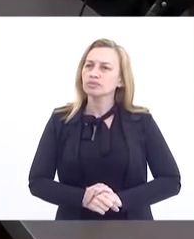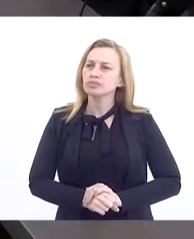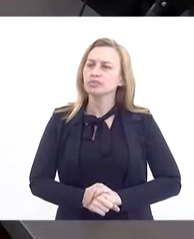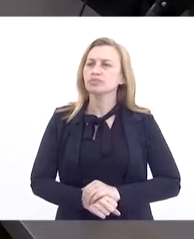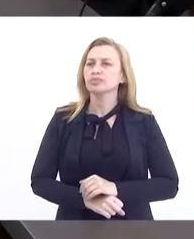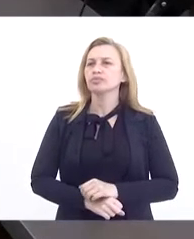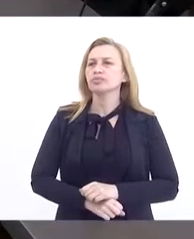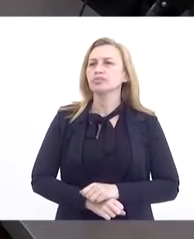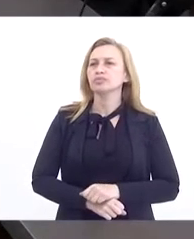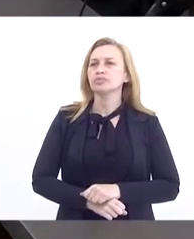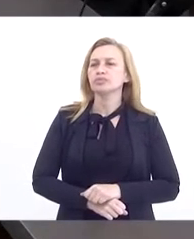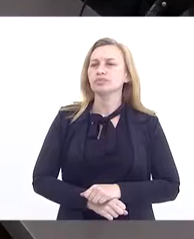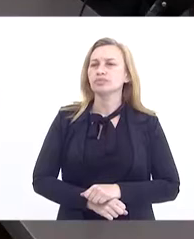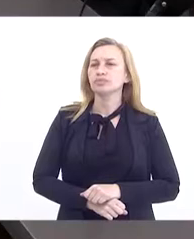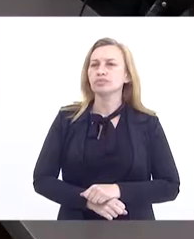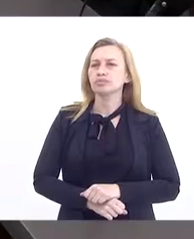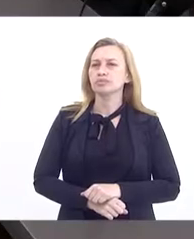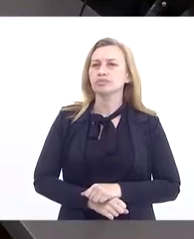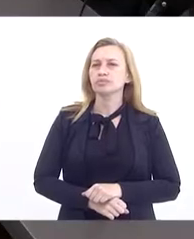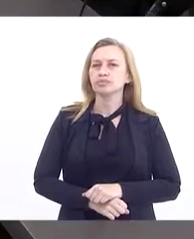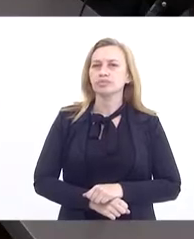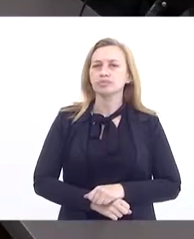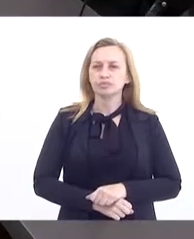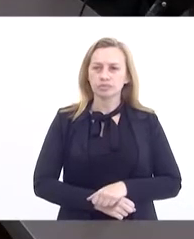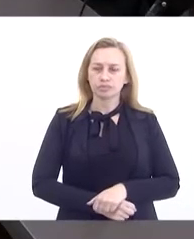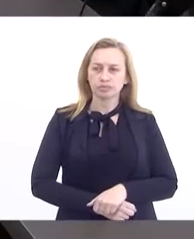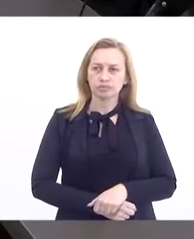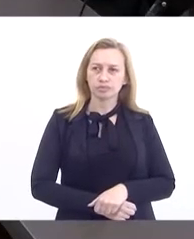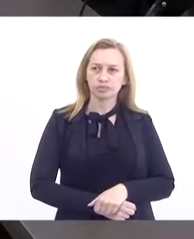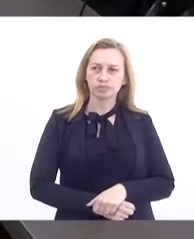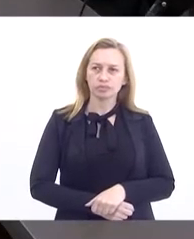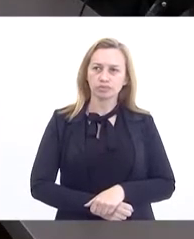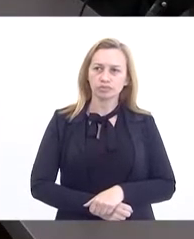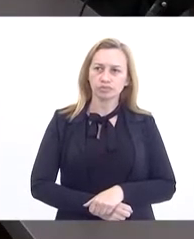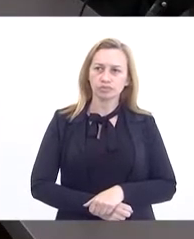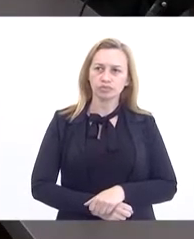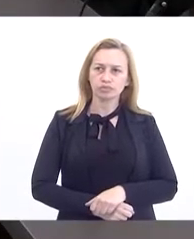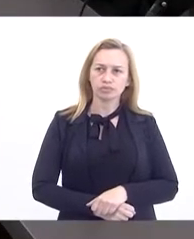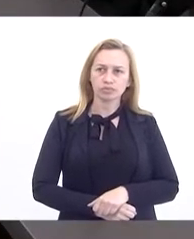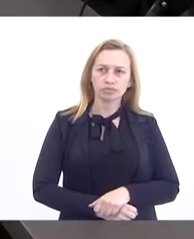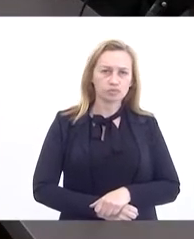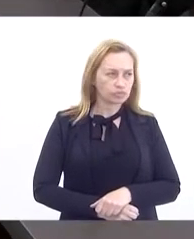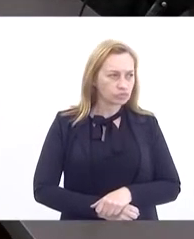Só fazer uma colocação, senhor. Porque muitas das vezes nós encontramos.